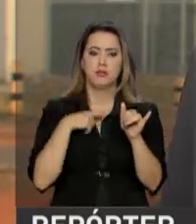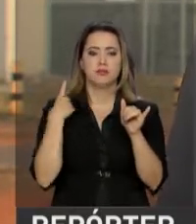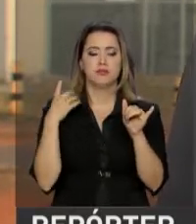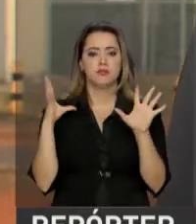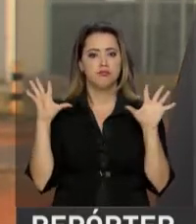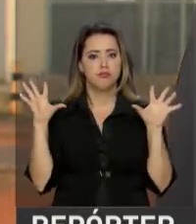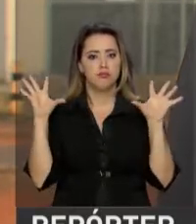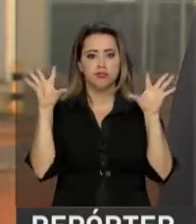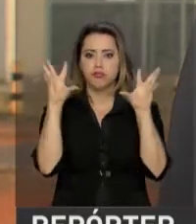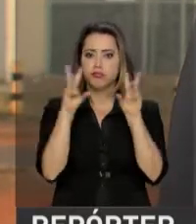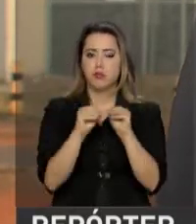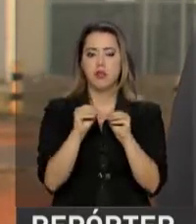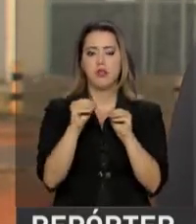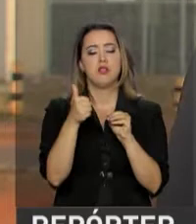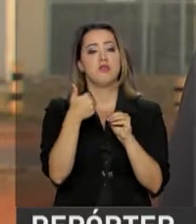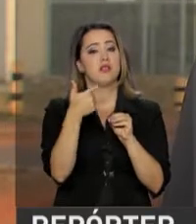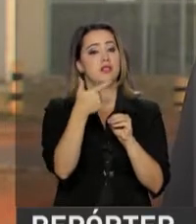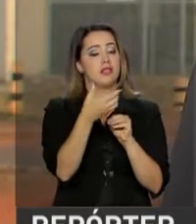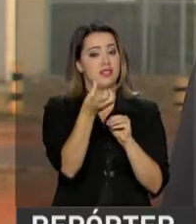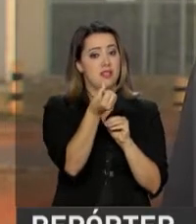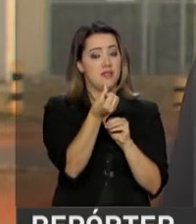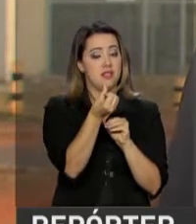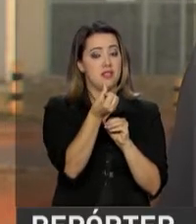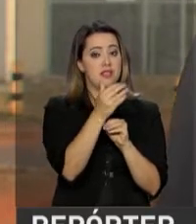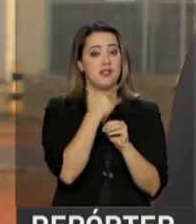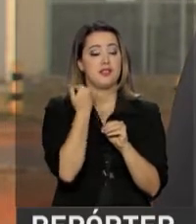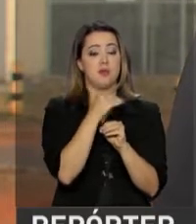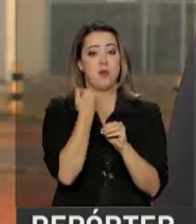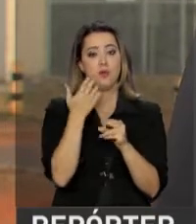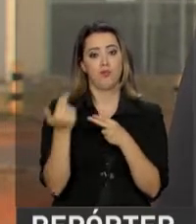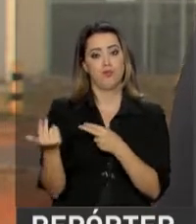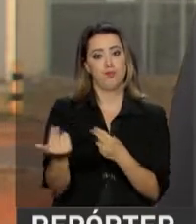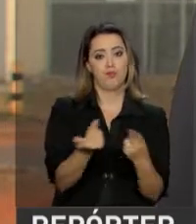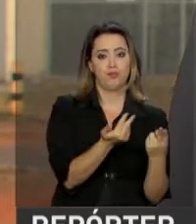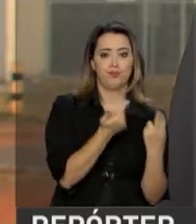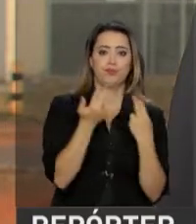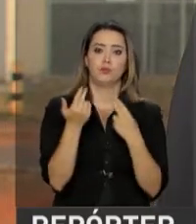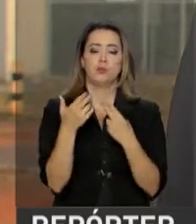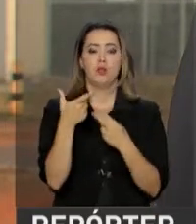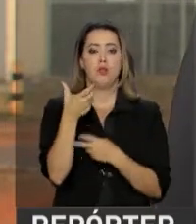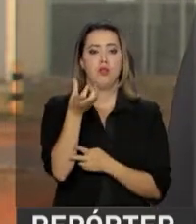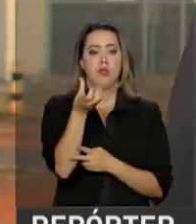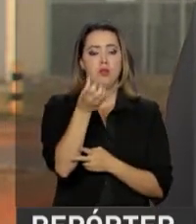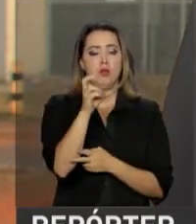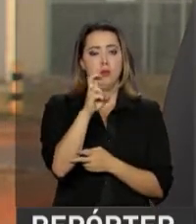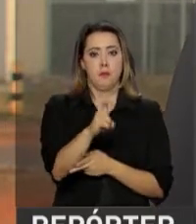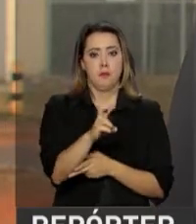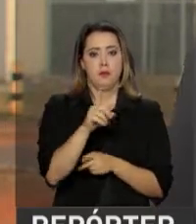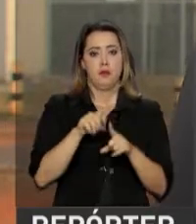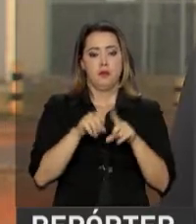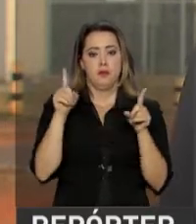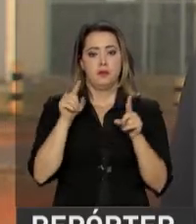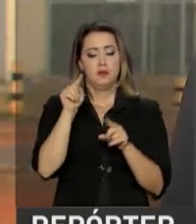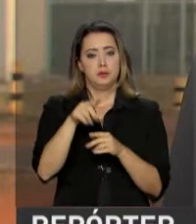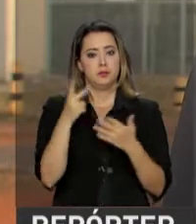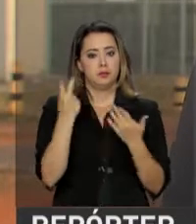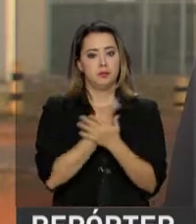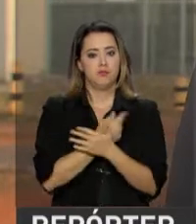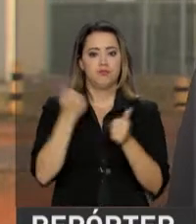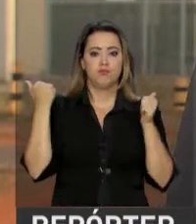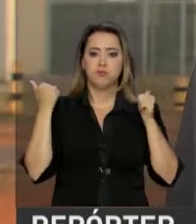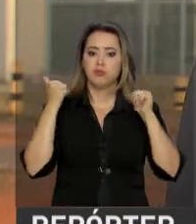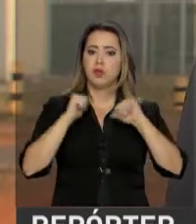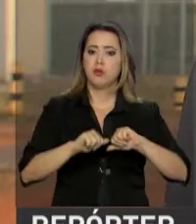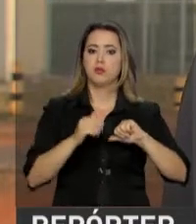126 mortes esses números são muito semelhantes aos de 2015 mas eles foram ainda piores